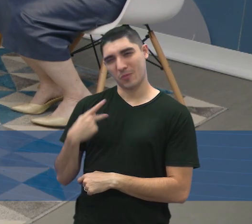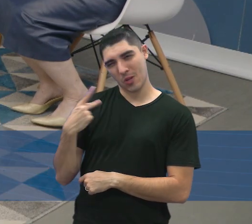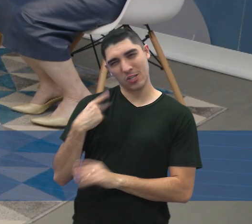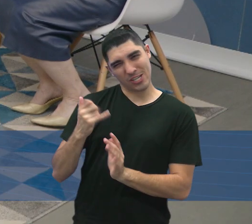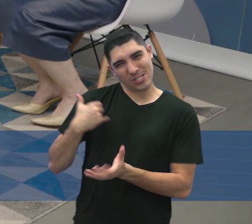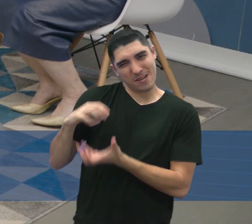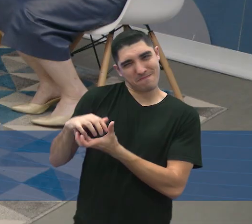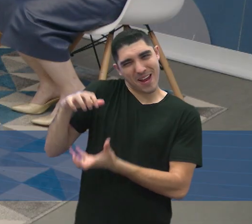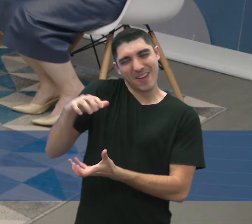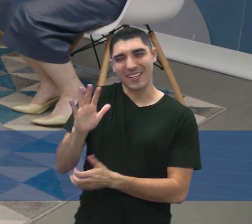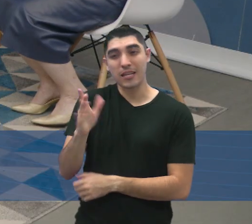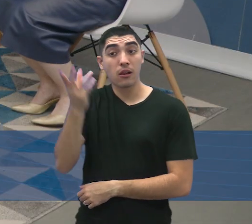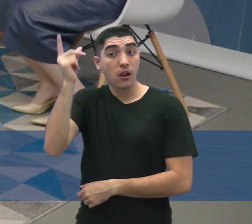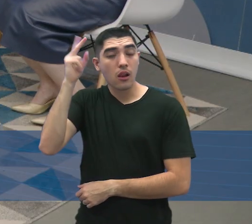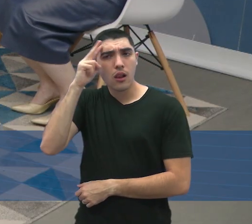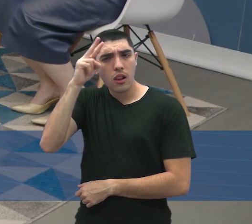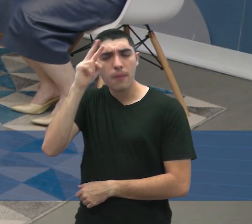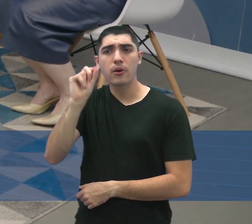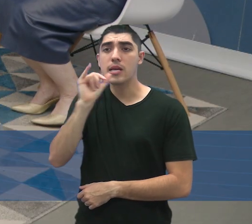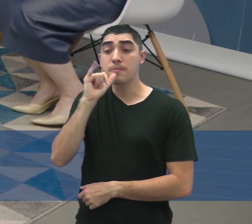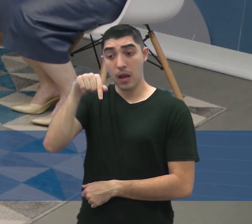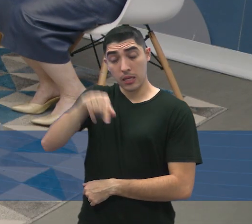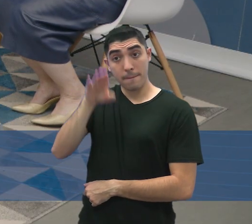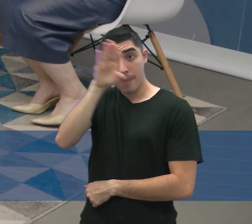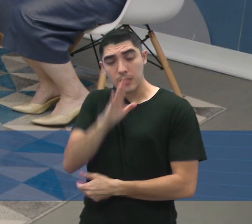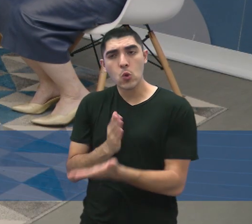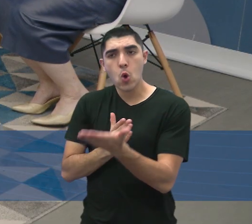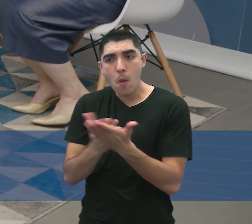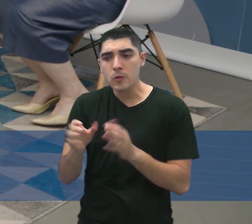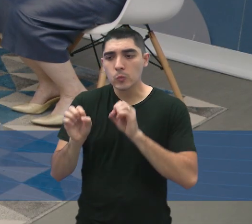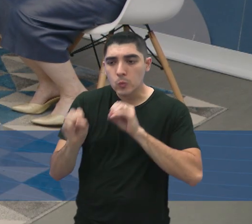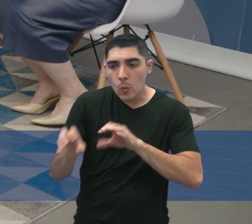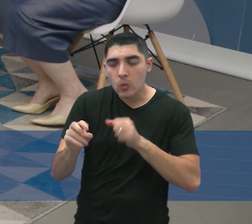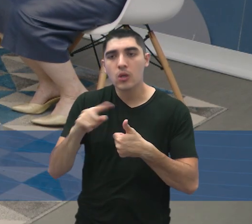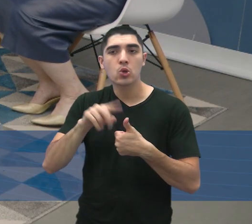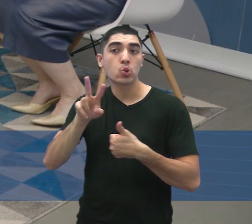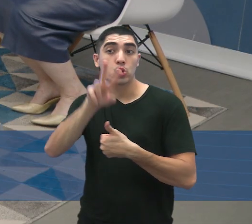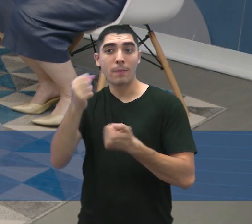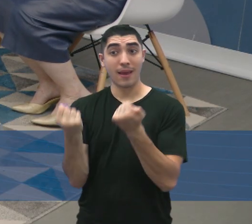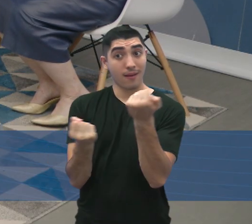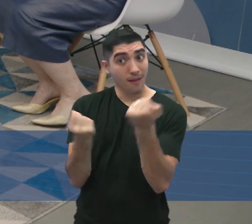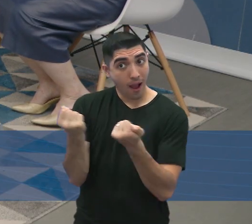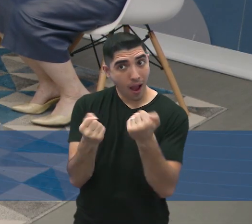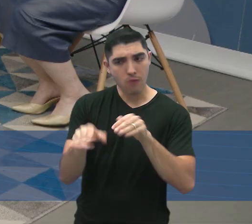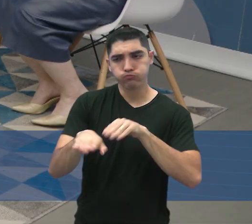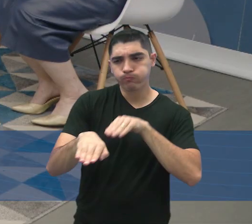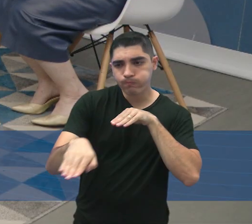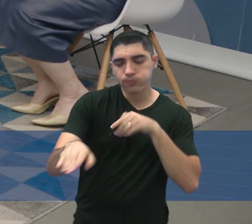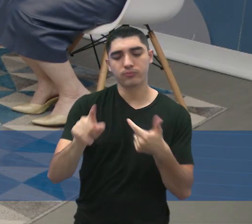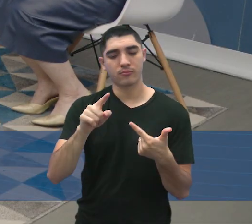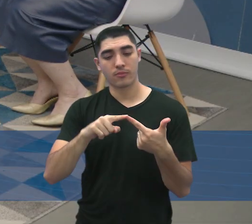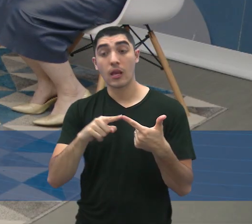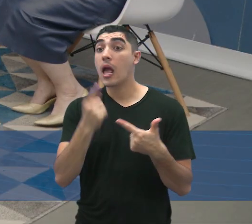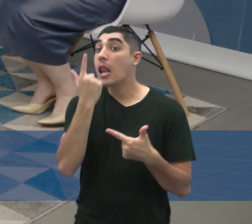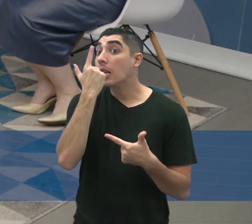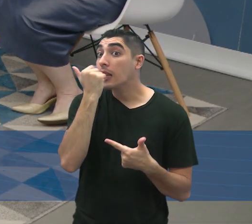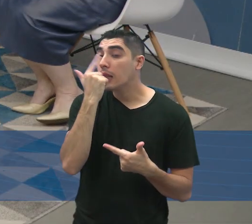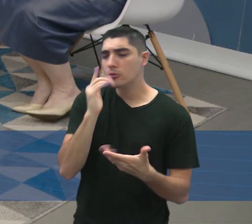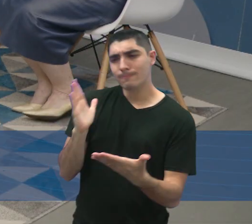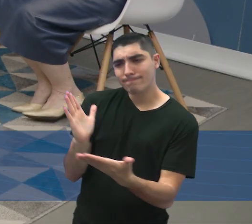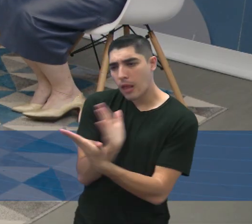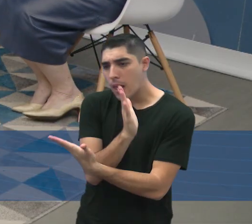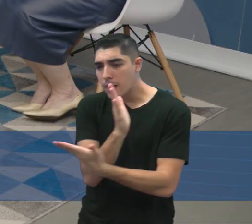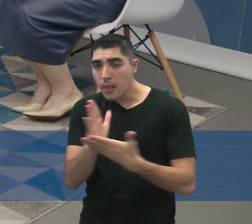professor, que nós tivemos movimentos importantes assim no Brasil, da educação do trânsito, a educação em relação à separação de lixo,